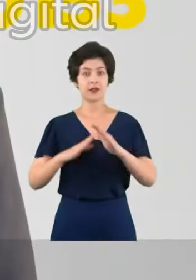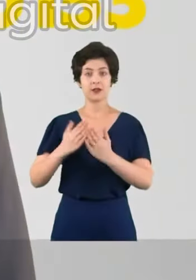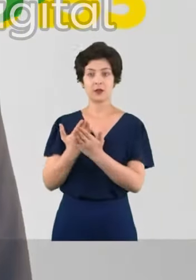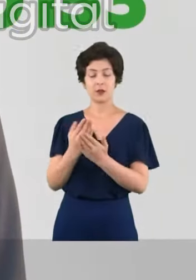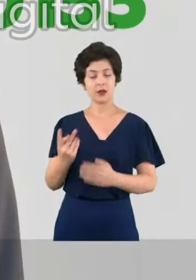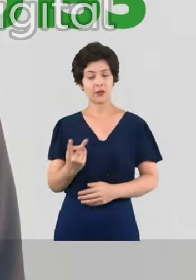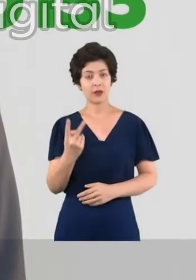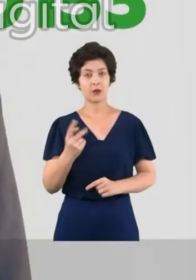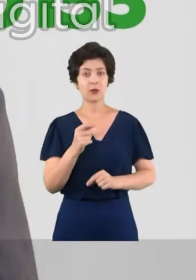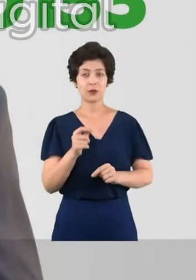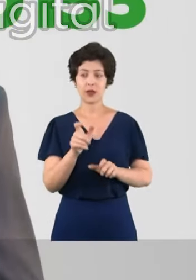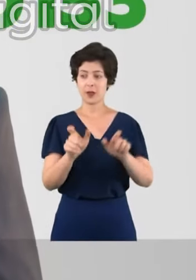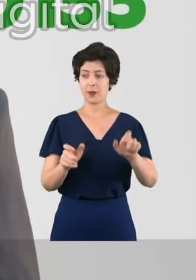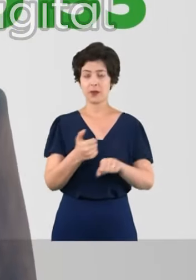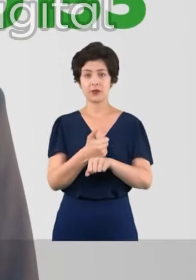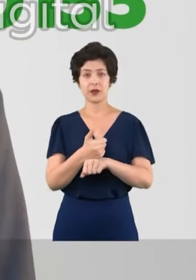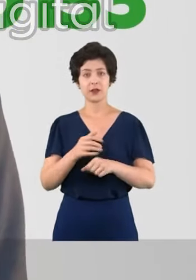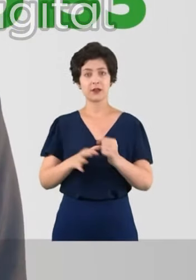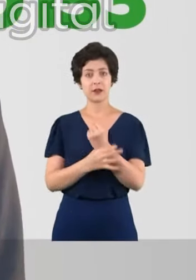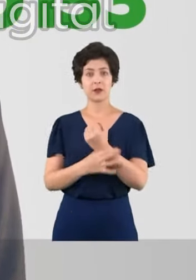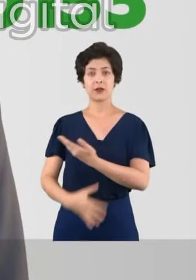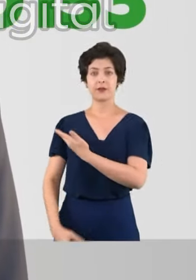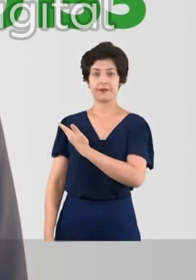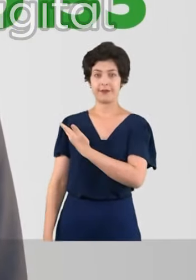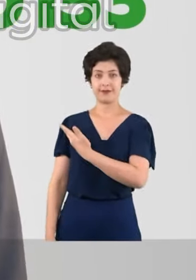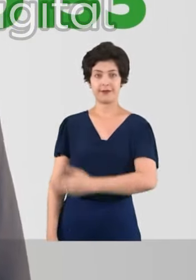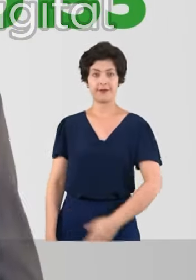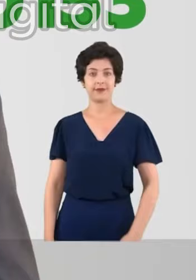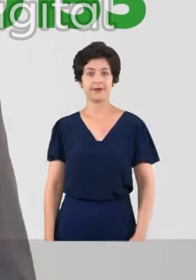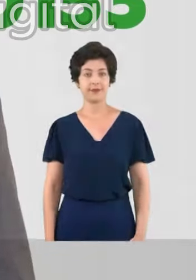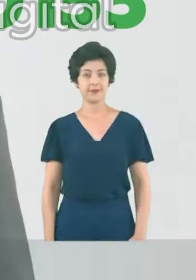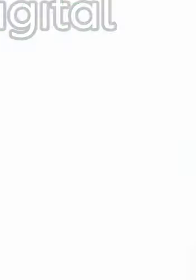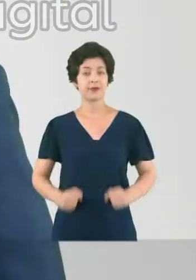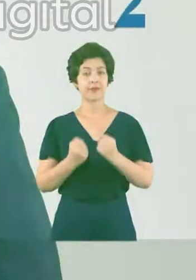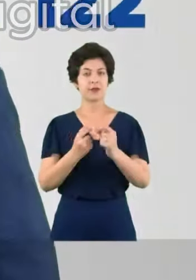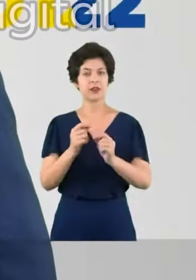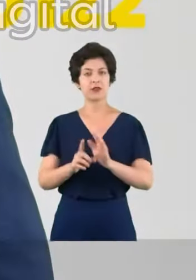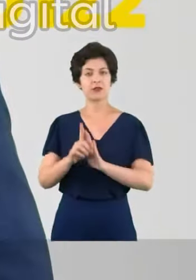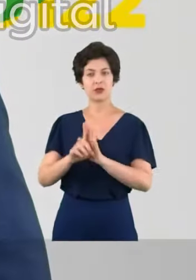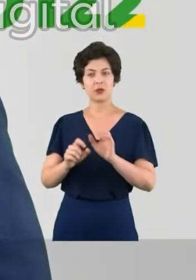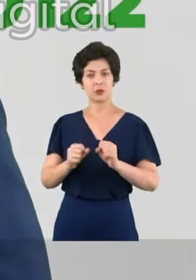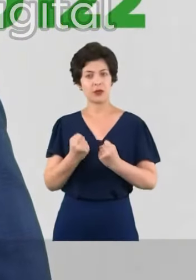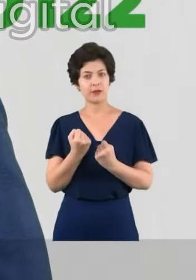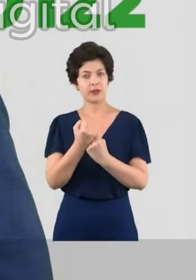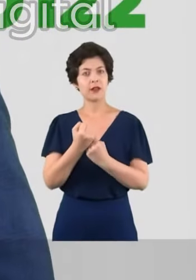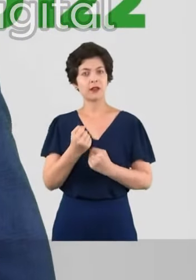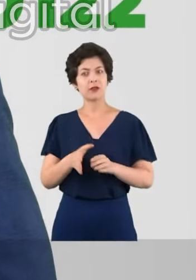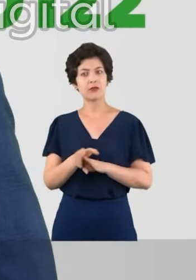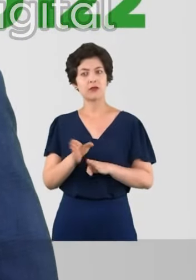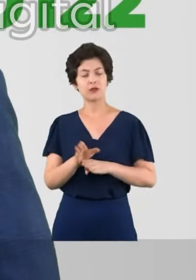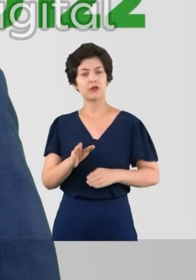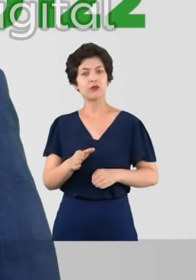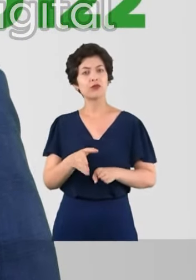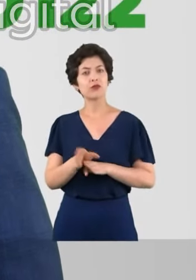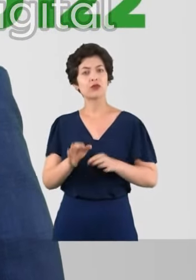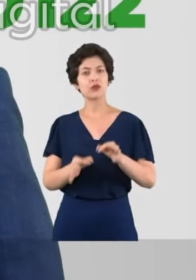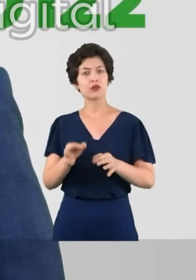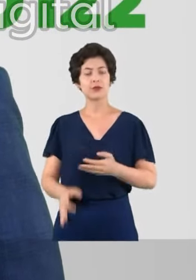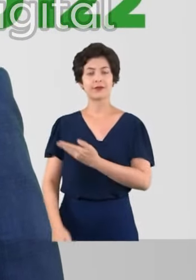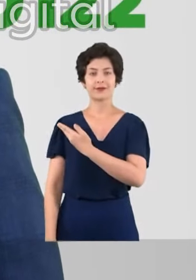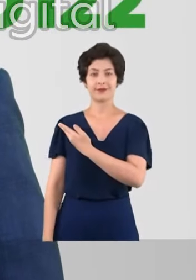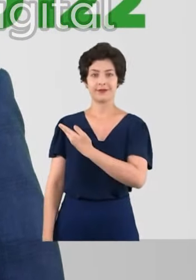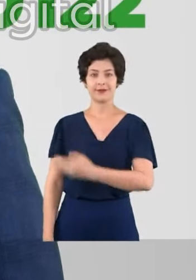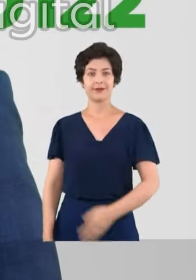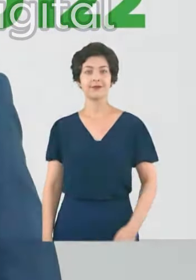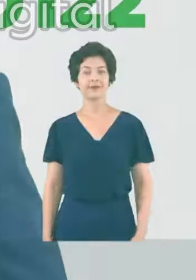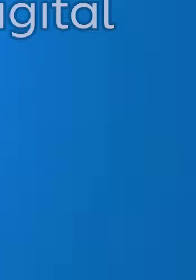Por mais segurança nas escolas, valorização dos agentes de segurança, vote Tenente Bispo, vinte e cento e cinquenta e três. Vamos defender seus direitos com assistência judiciária gratuita do município. Volta